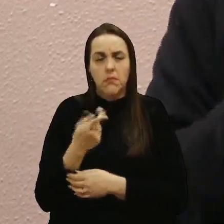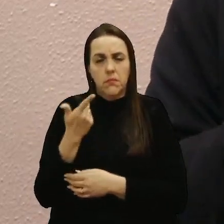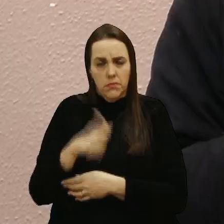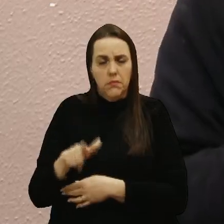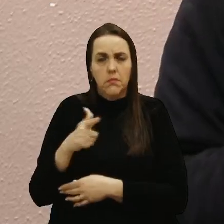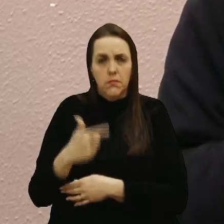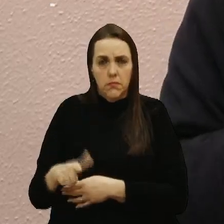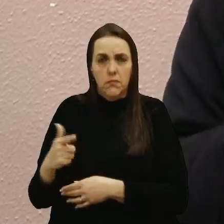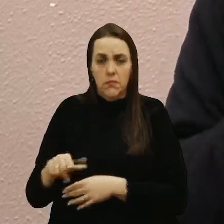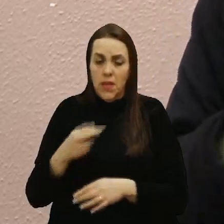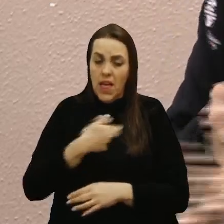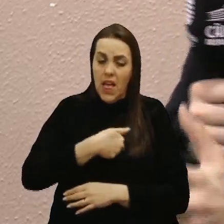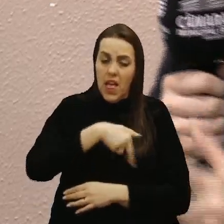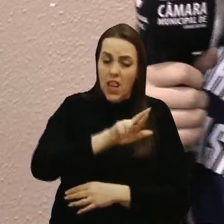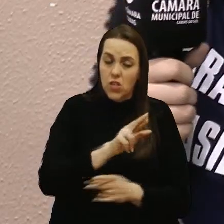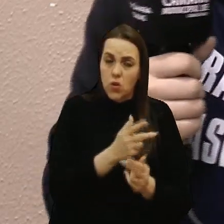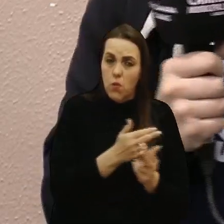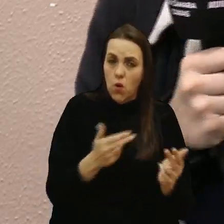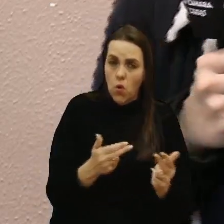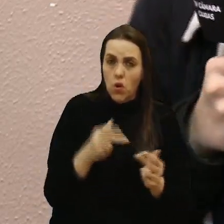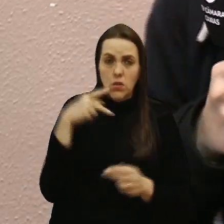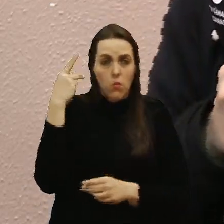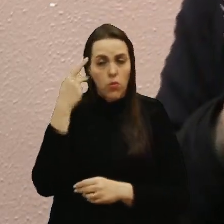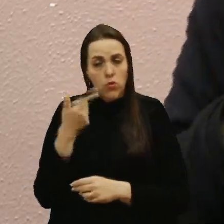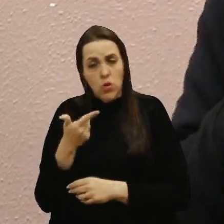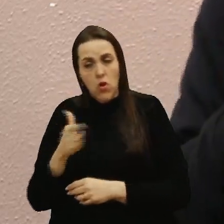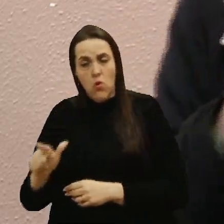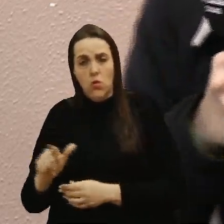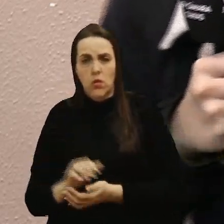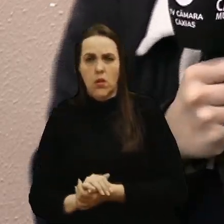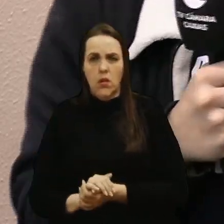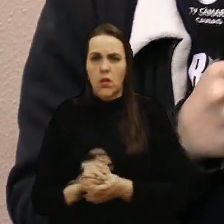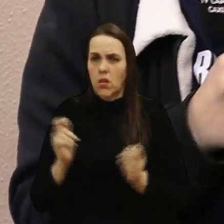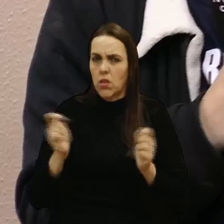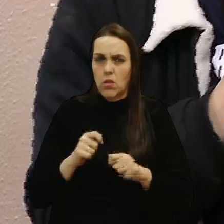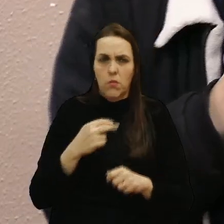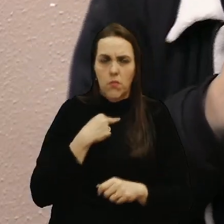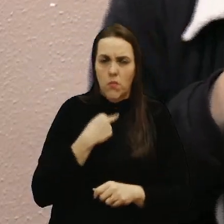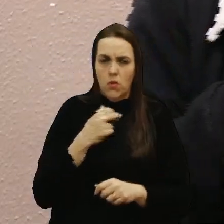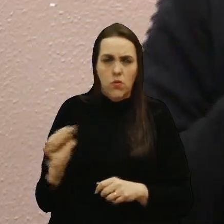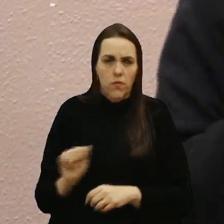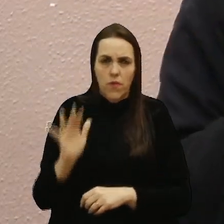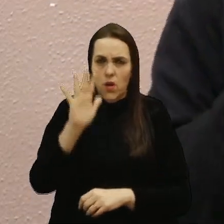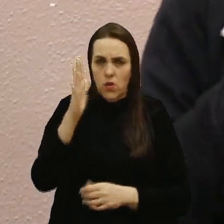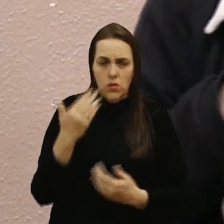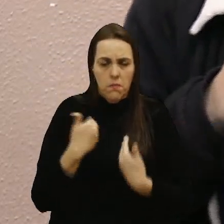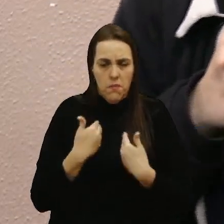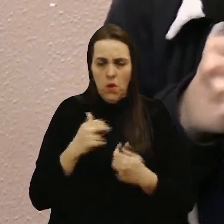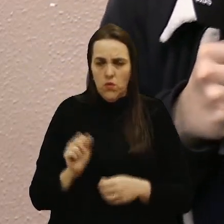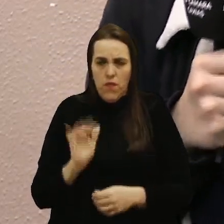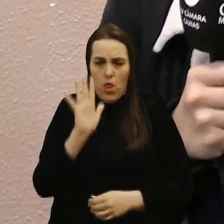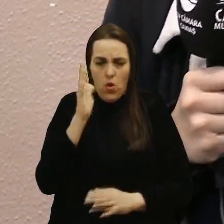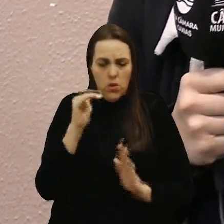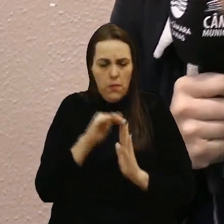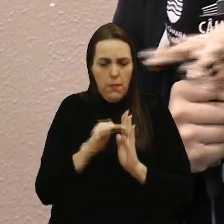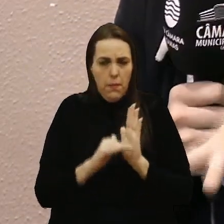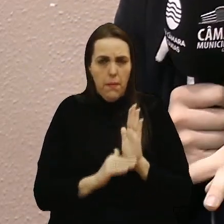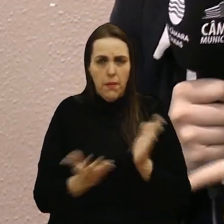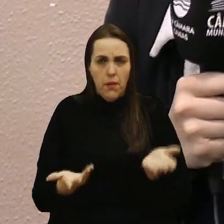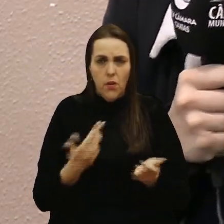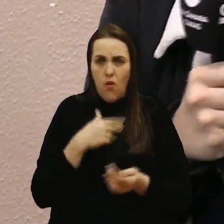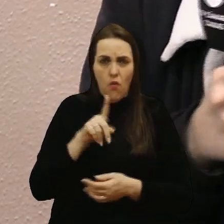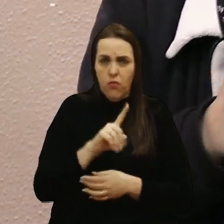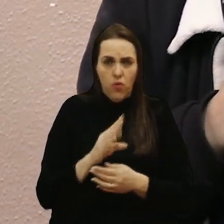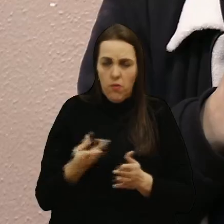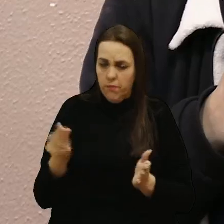aqui, religião é uma coisa, política é outra. Nós não podemos colocar os nossos valores. Eu tenho os meus valores, mas eu não vou